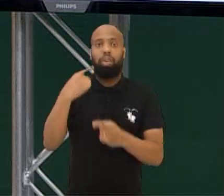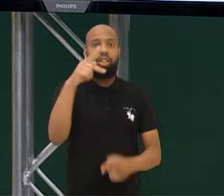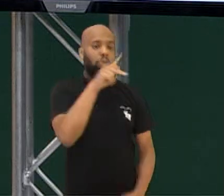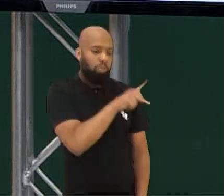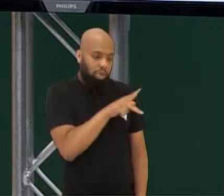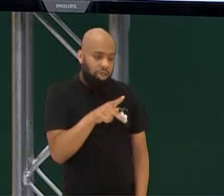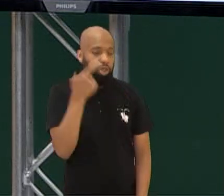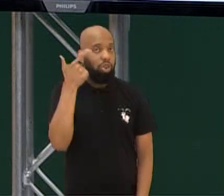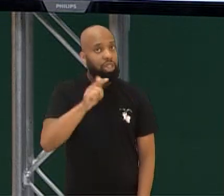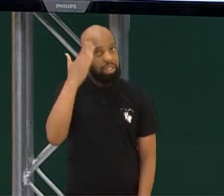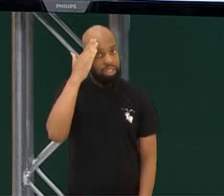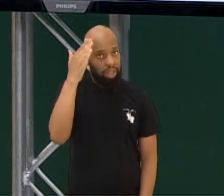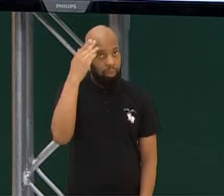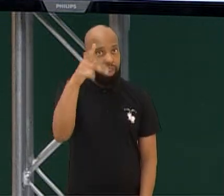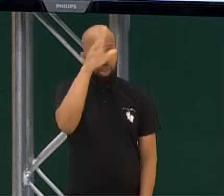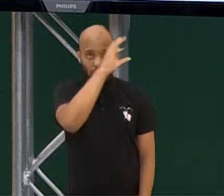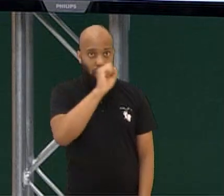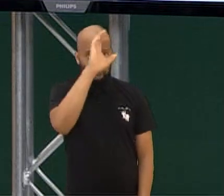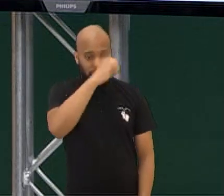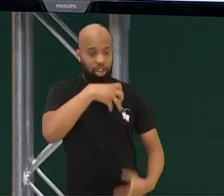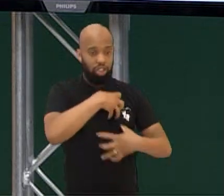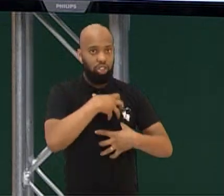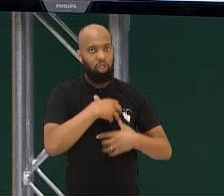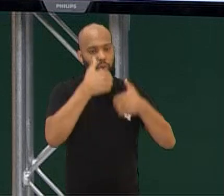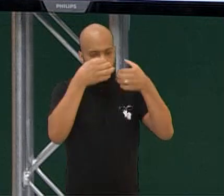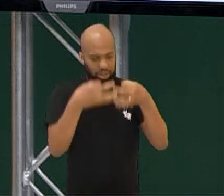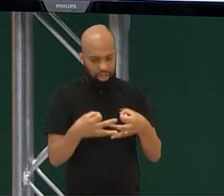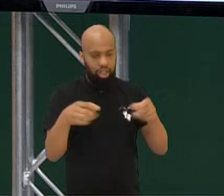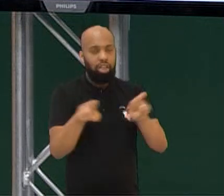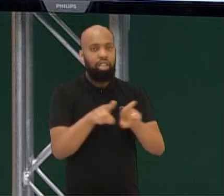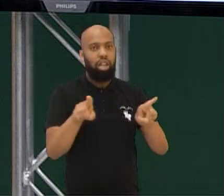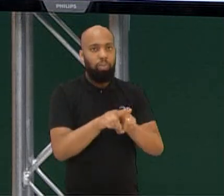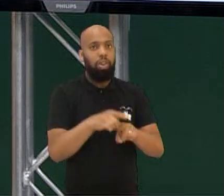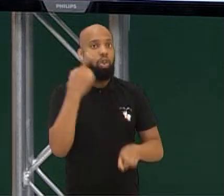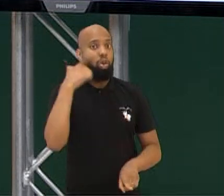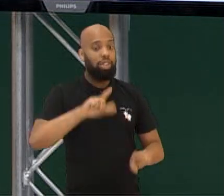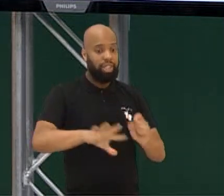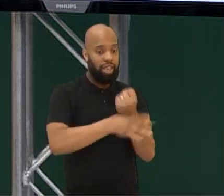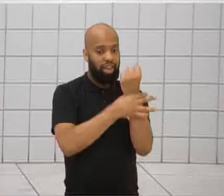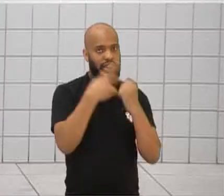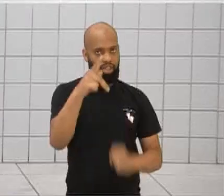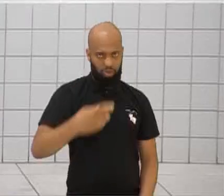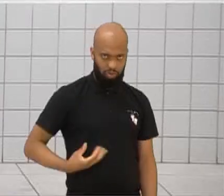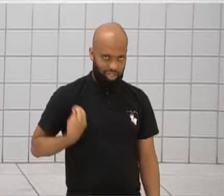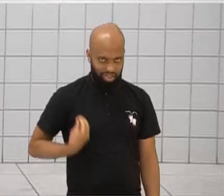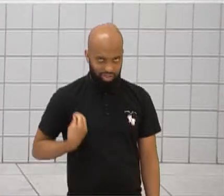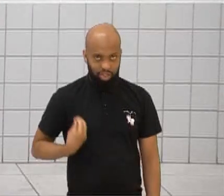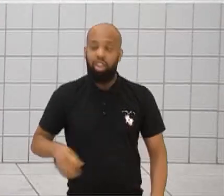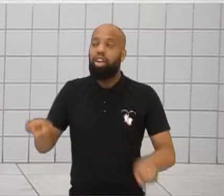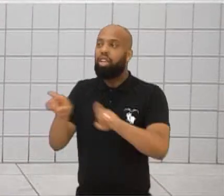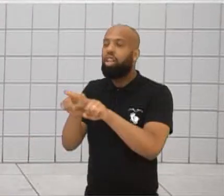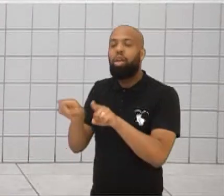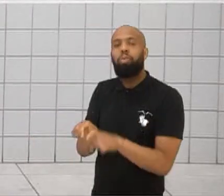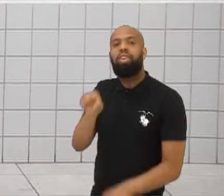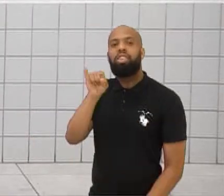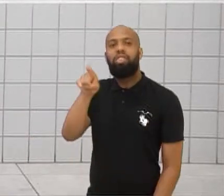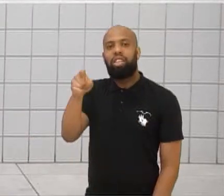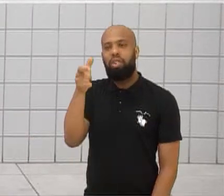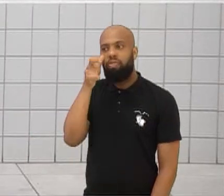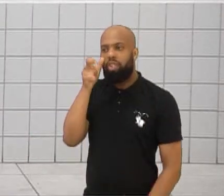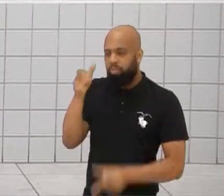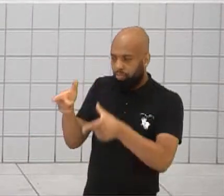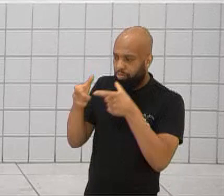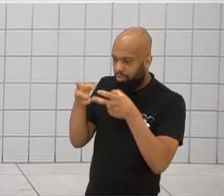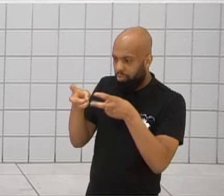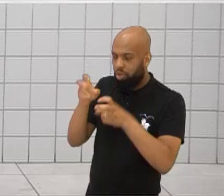seu aprendizagem, né, professora Jaqueline? Isso e mesmo. também computar a sua presença. E outra coisa, se você vê lá, que você que